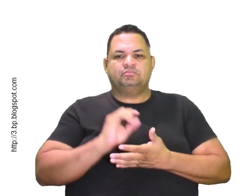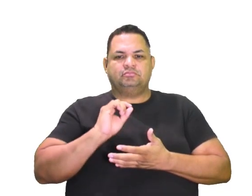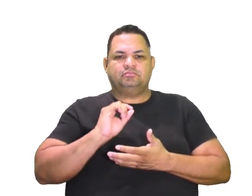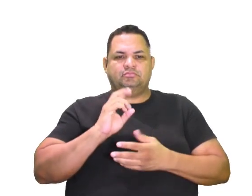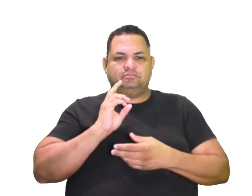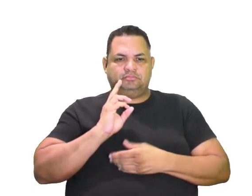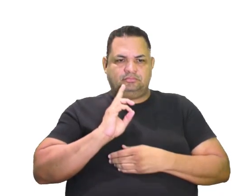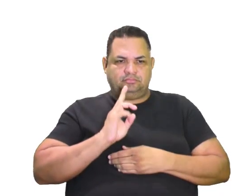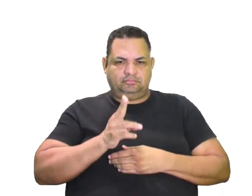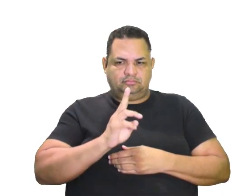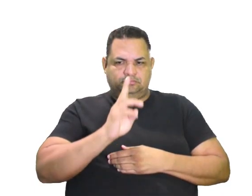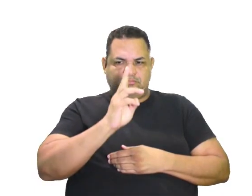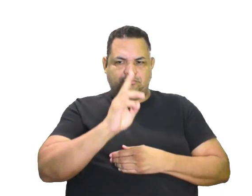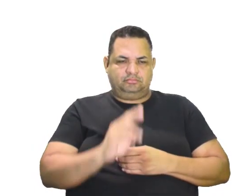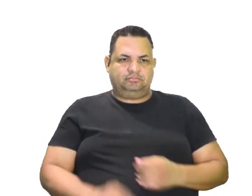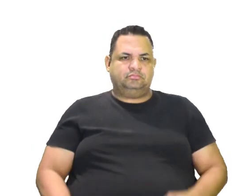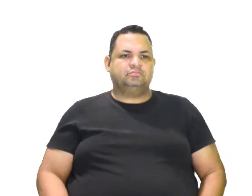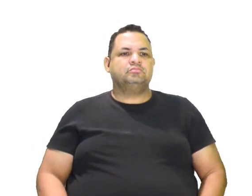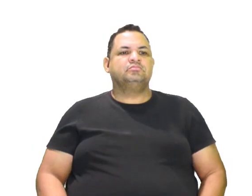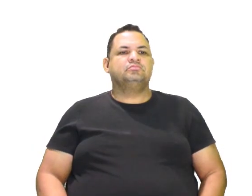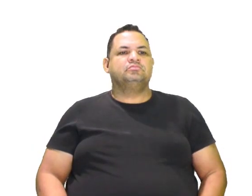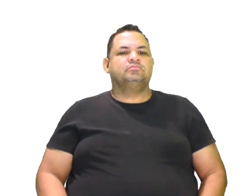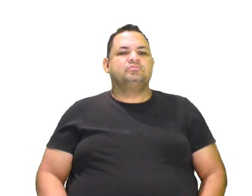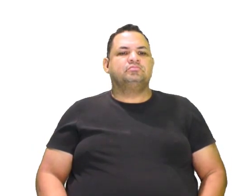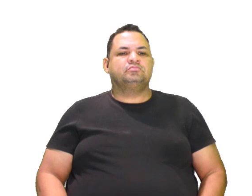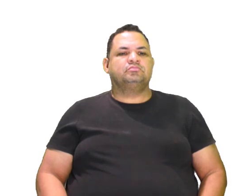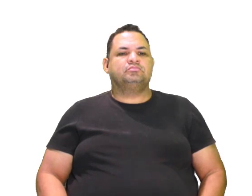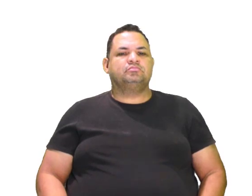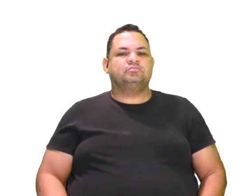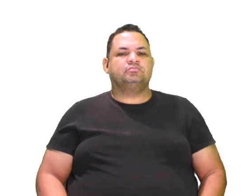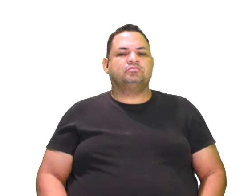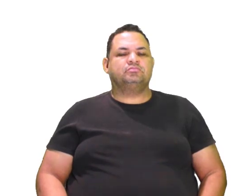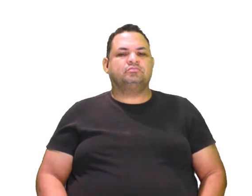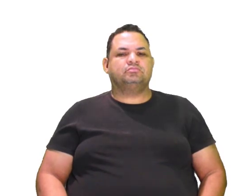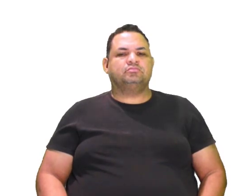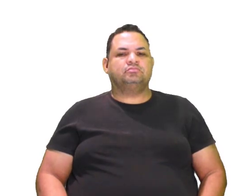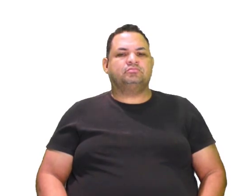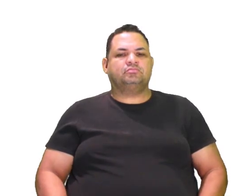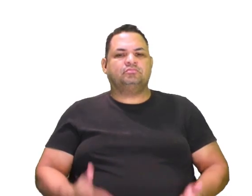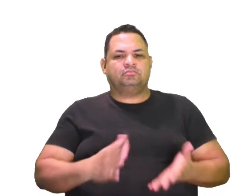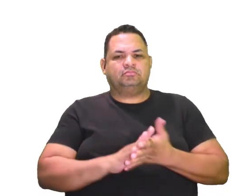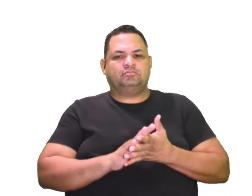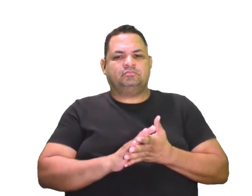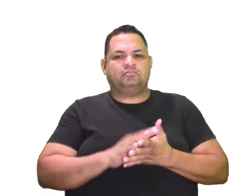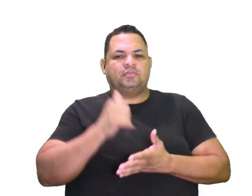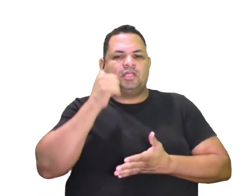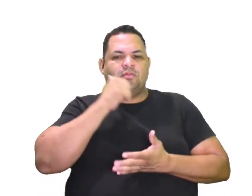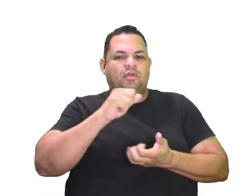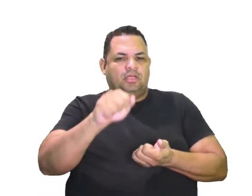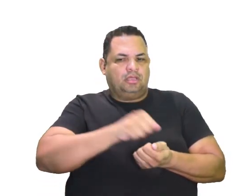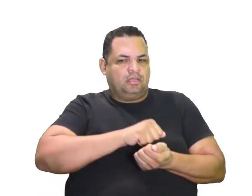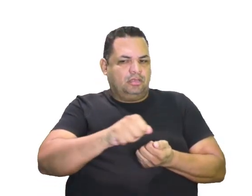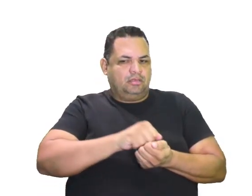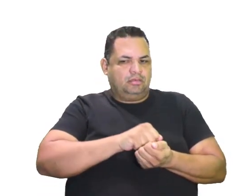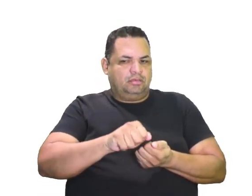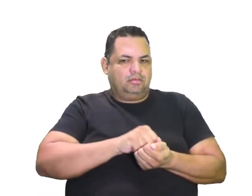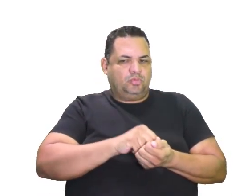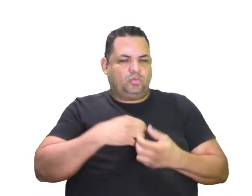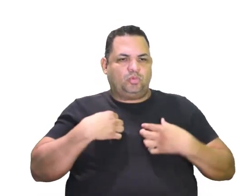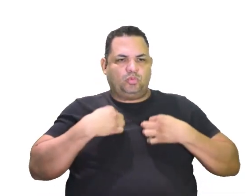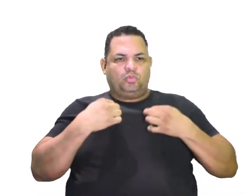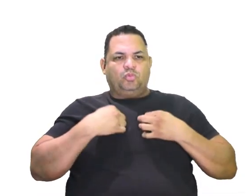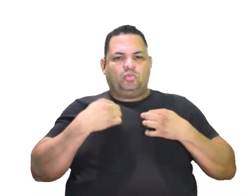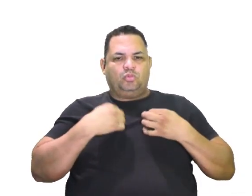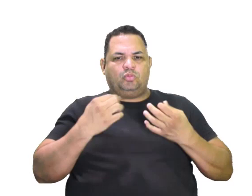Então, vamos seguindo aqui. Nesta obra aí, ó, a lavadeira se baseia nas observações